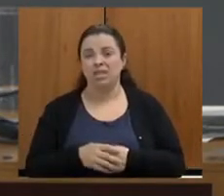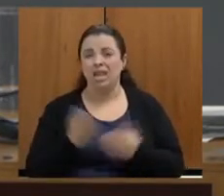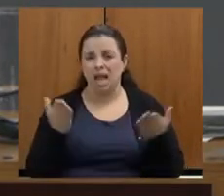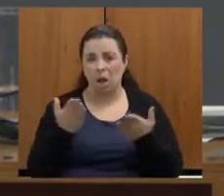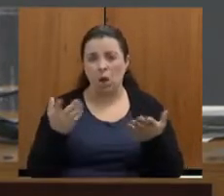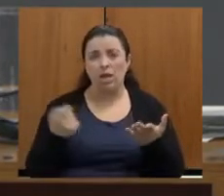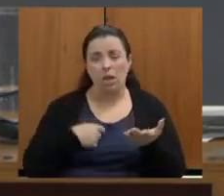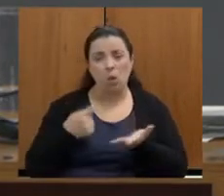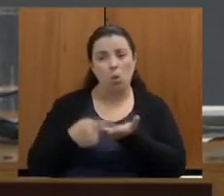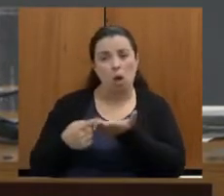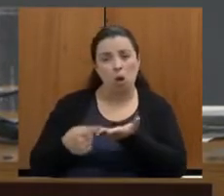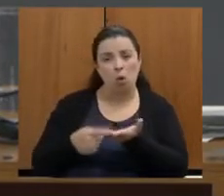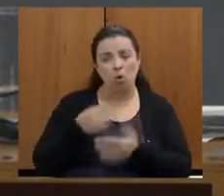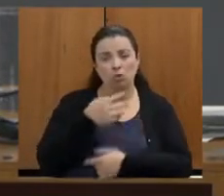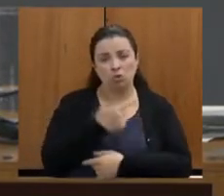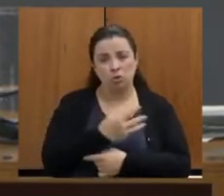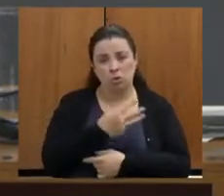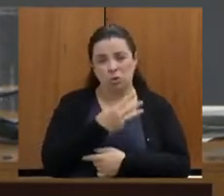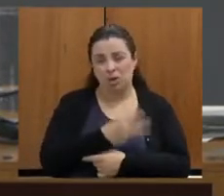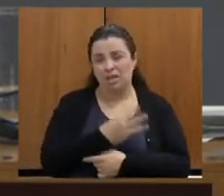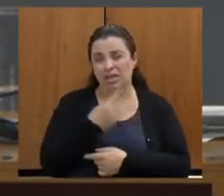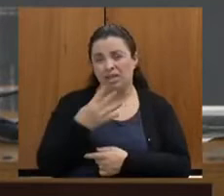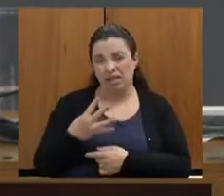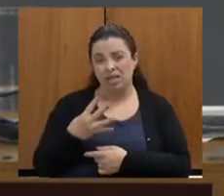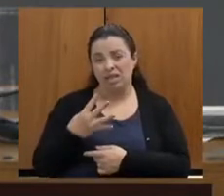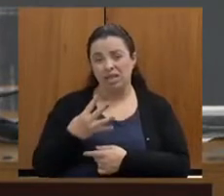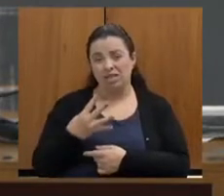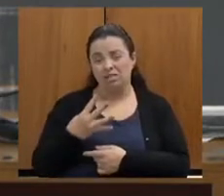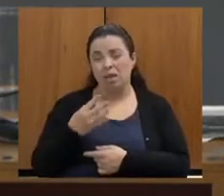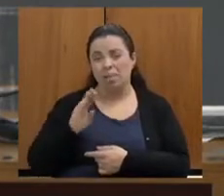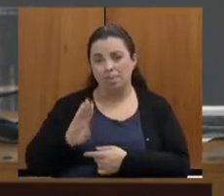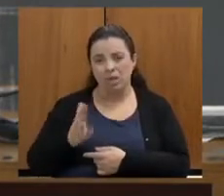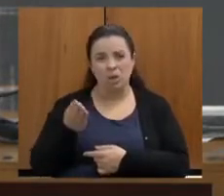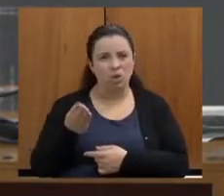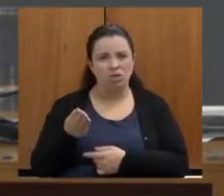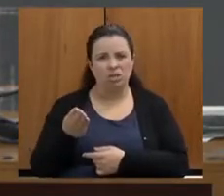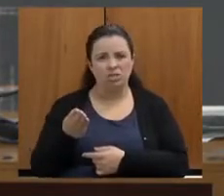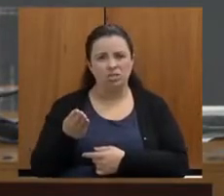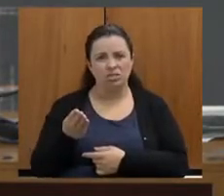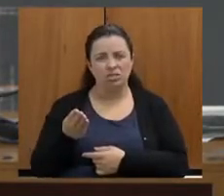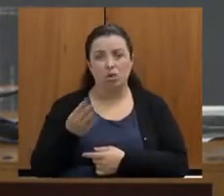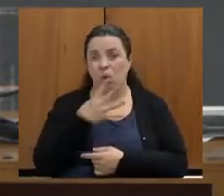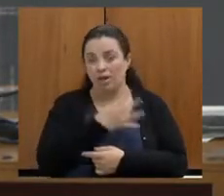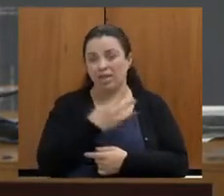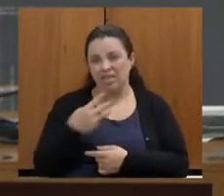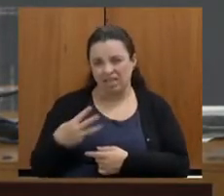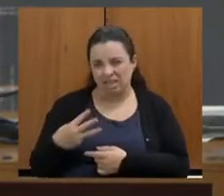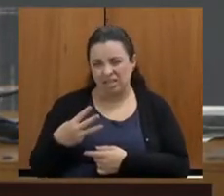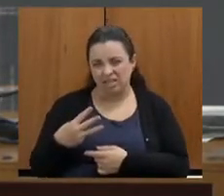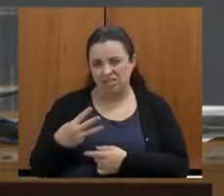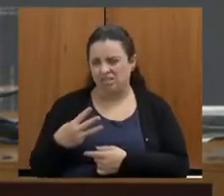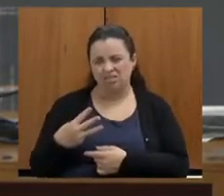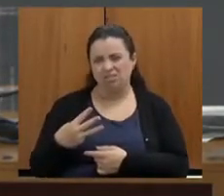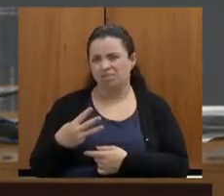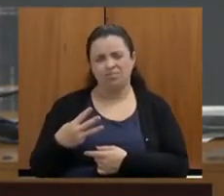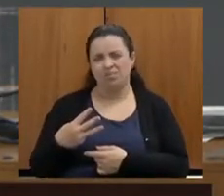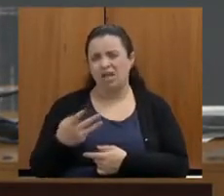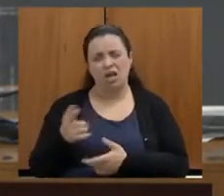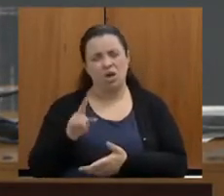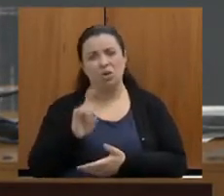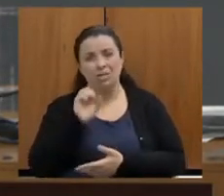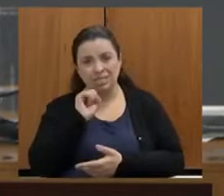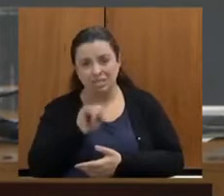acordo a 40 bilhões de repactuação Sinceramente se for isso mesmo esses